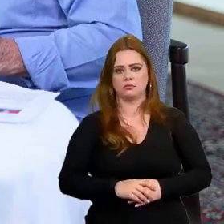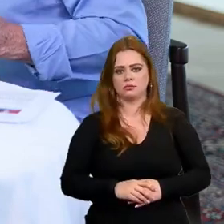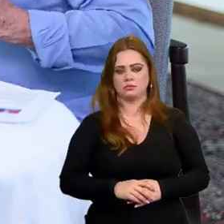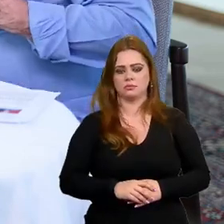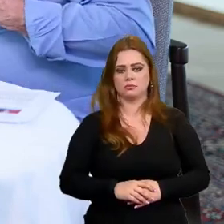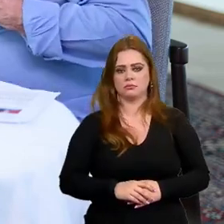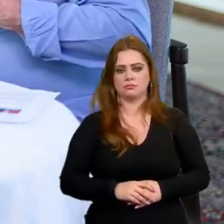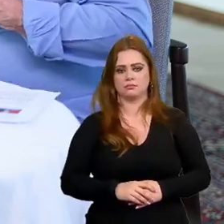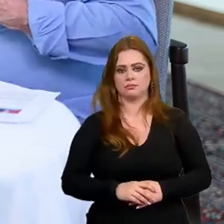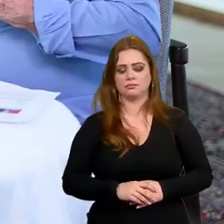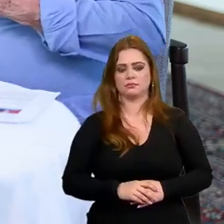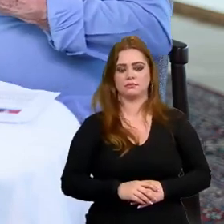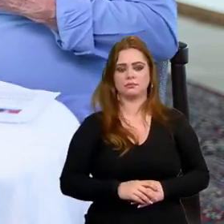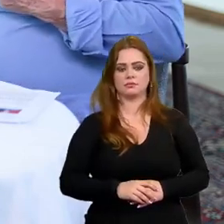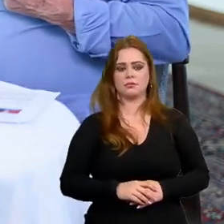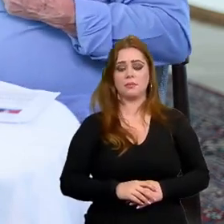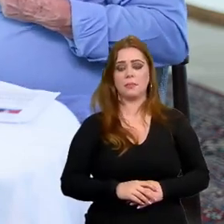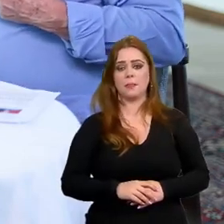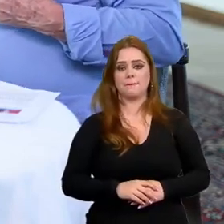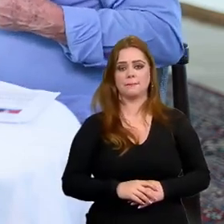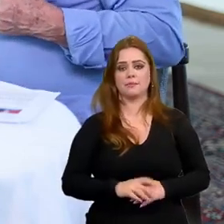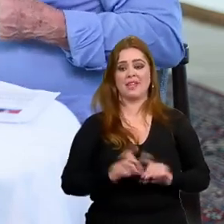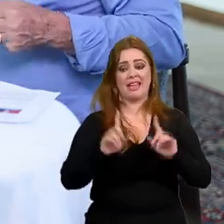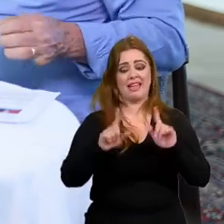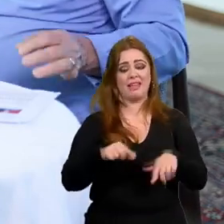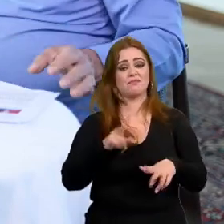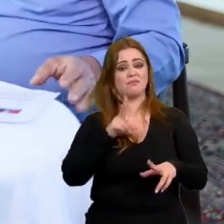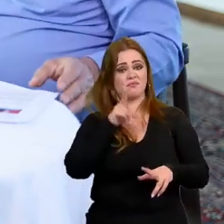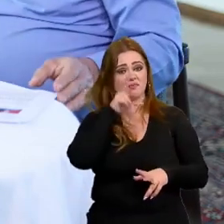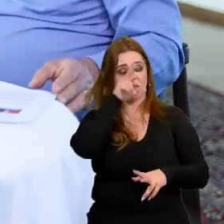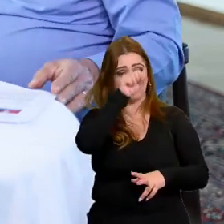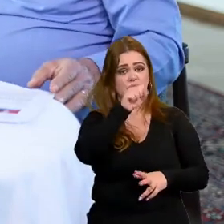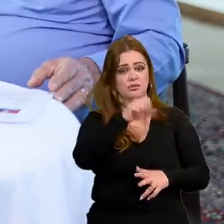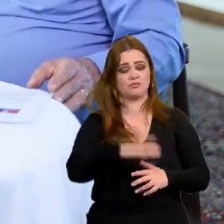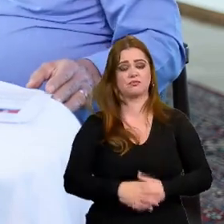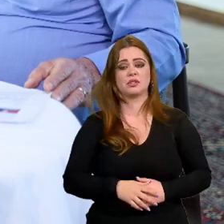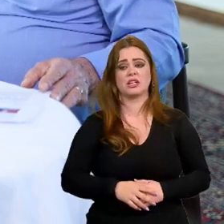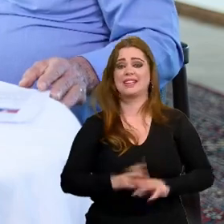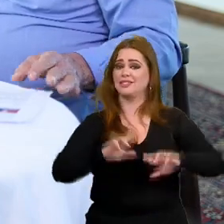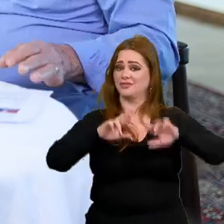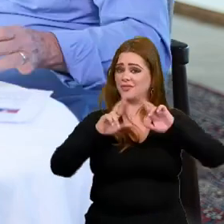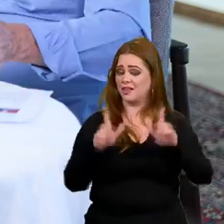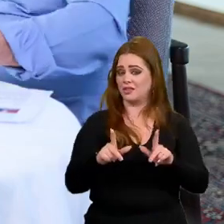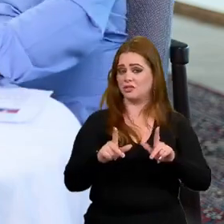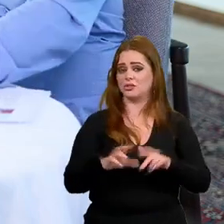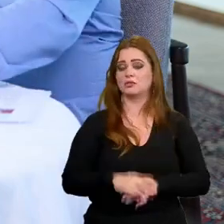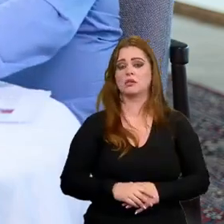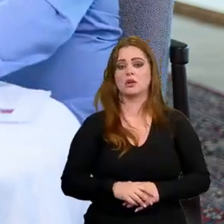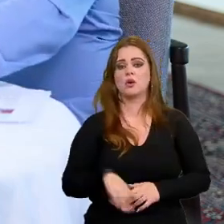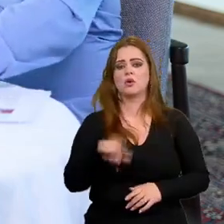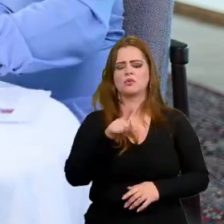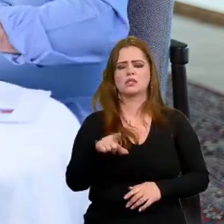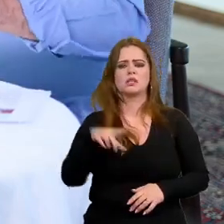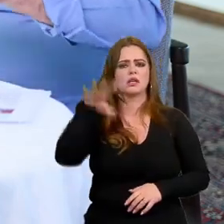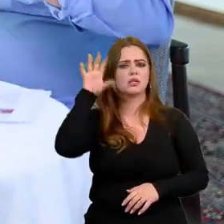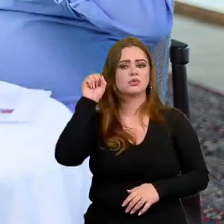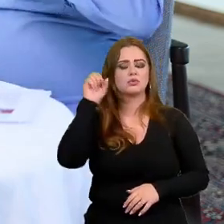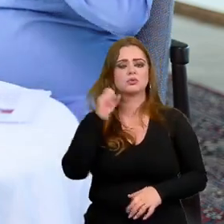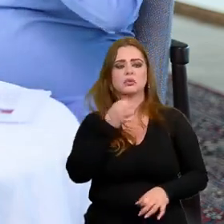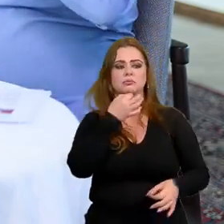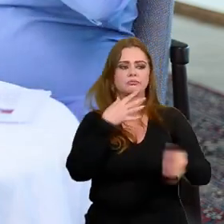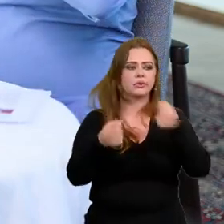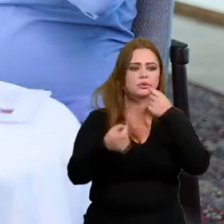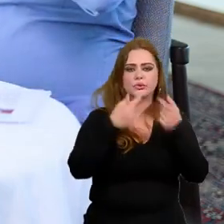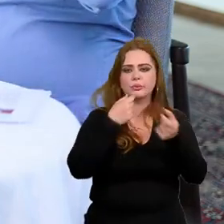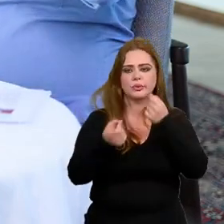Isso é muito, muito forte, é muito diferente quando você ouve as opiniões e os discursos lá fora.